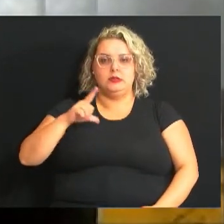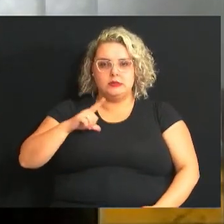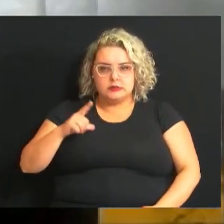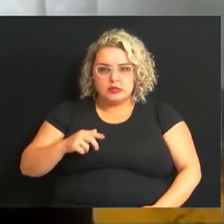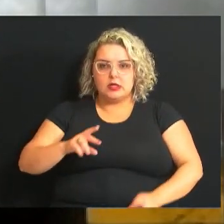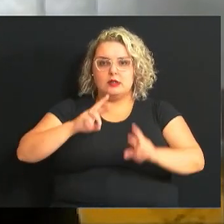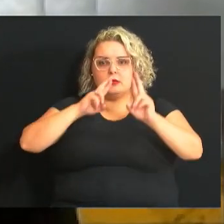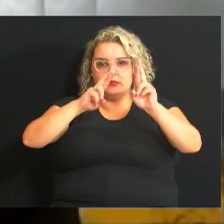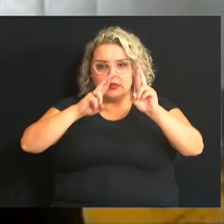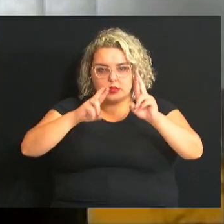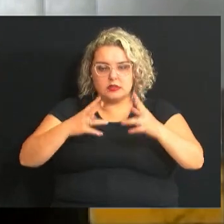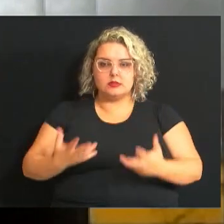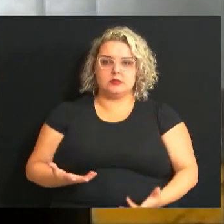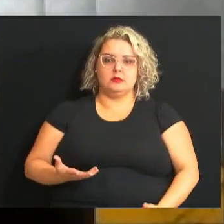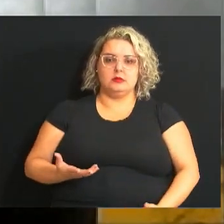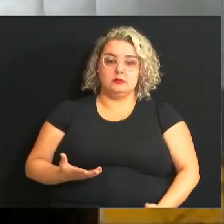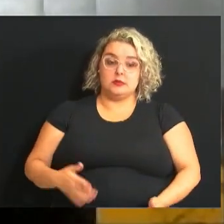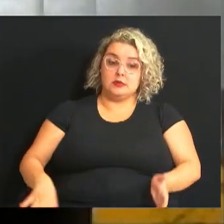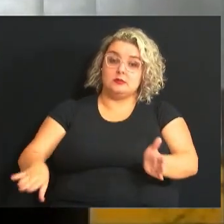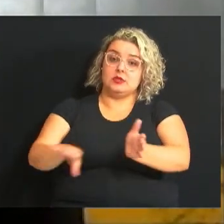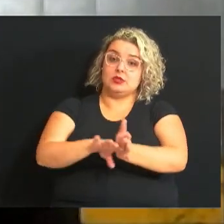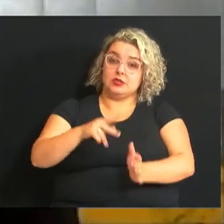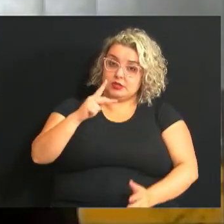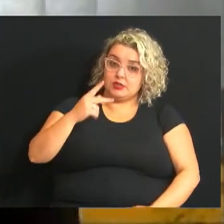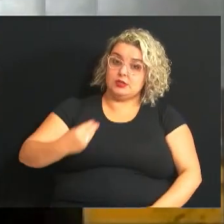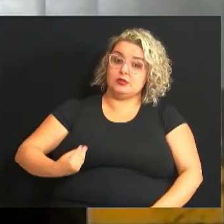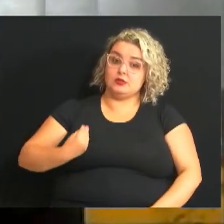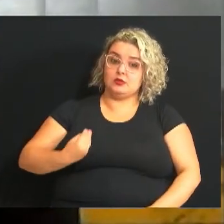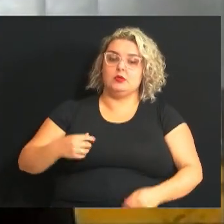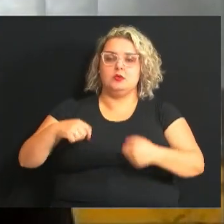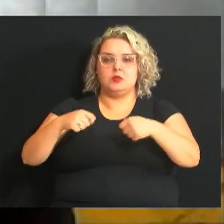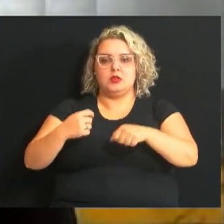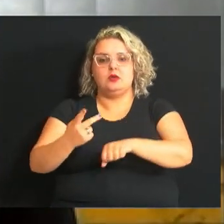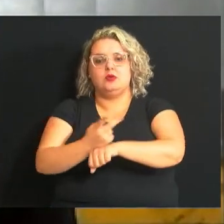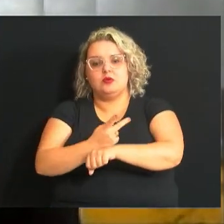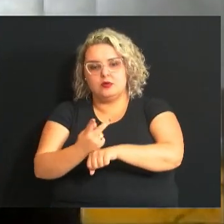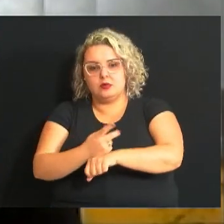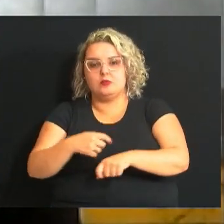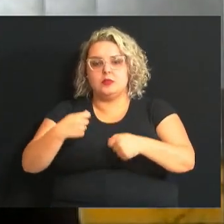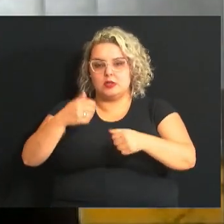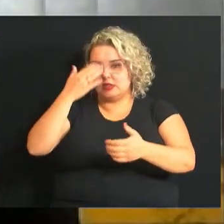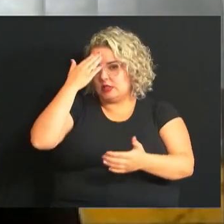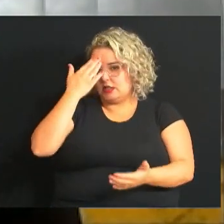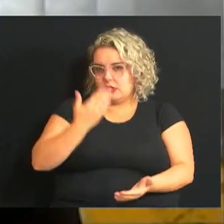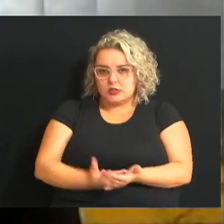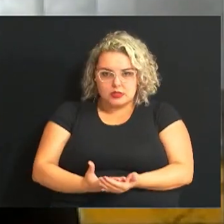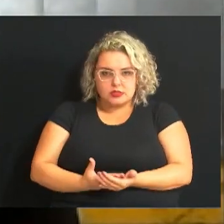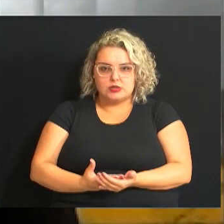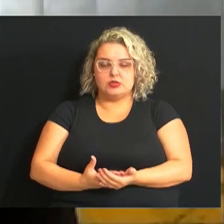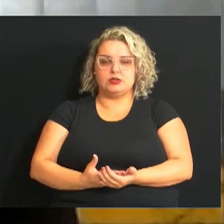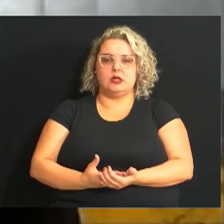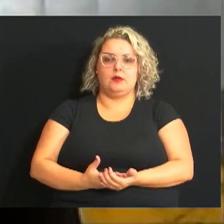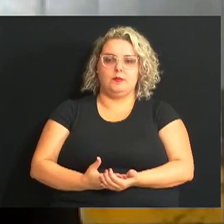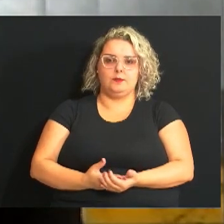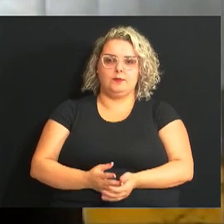para essa luz chegar na sua vida, você tem que buscar, você tem que acreditar, você tem que